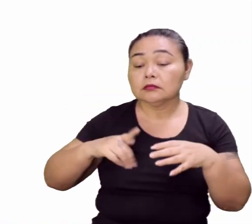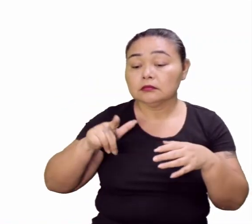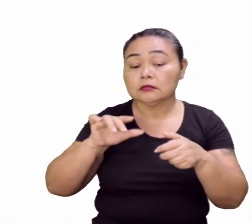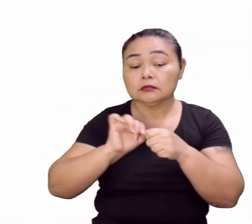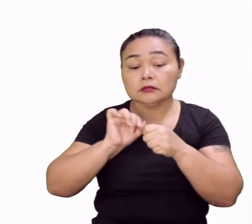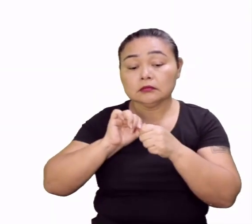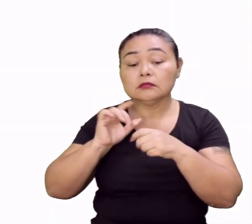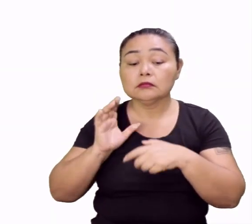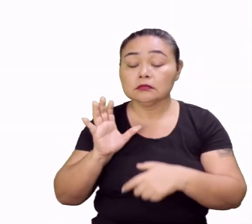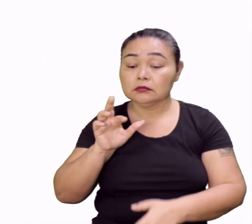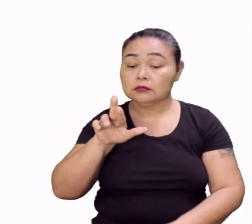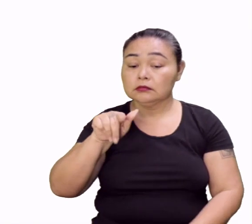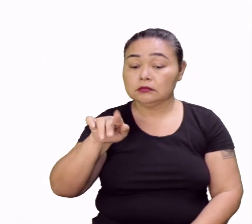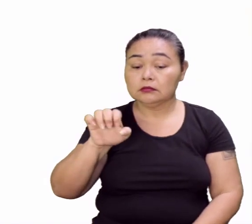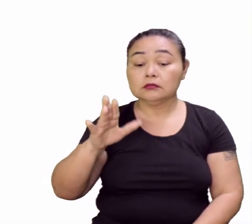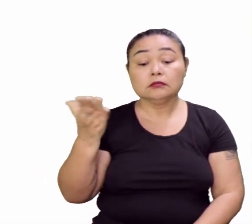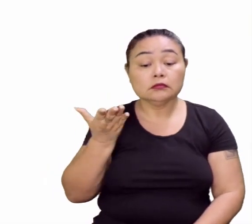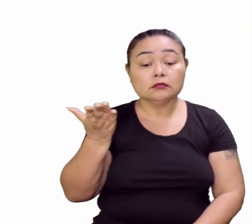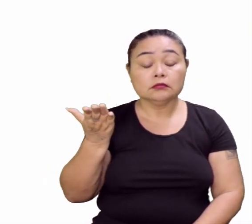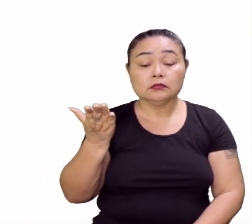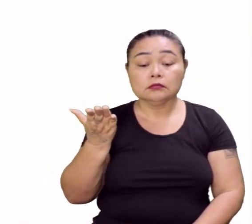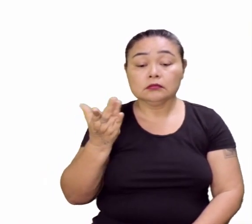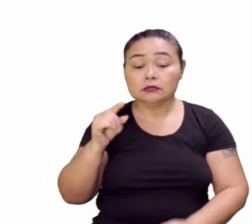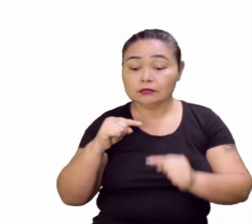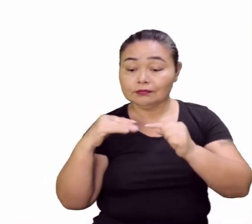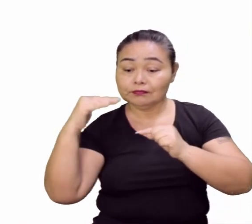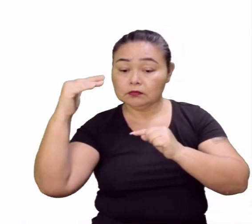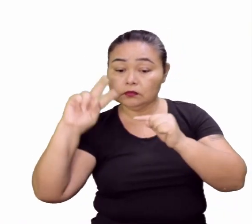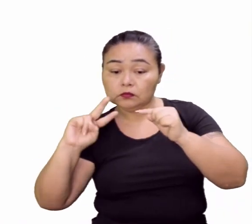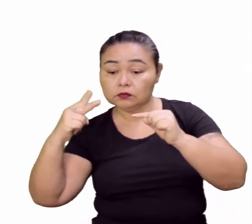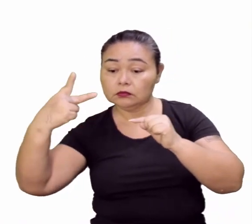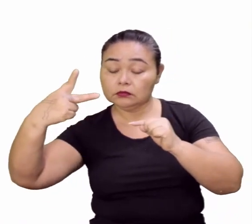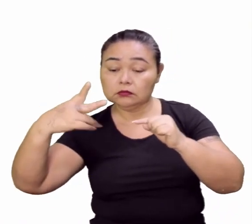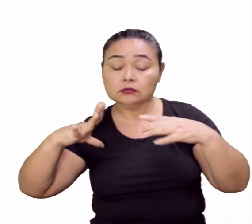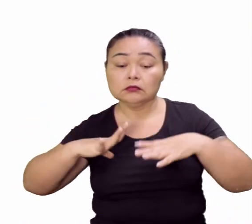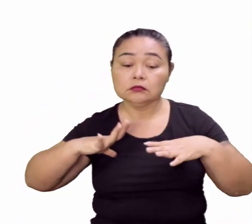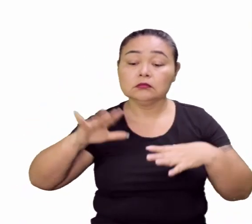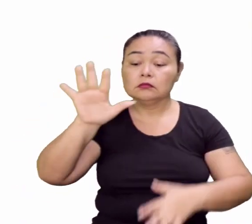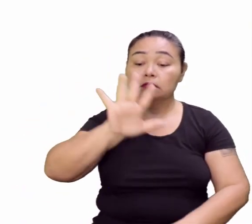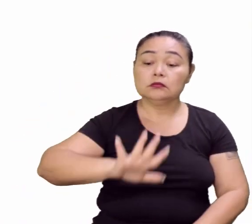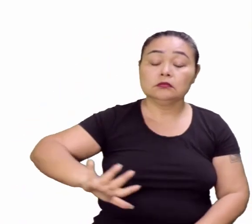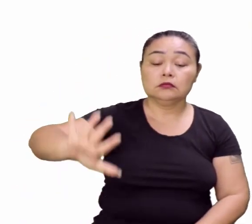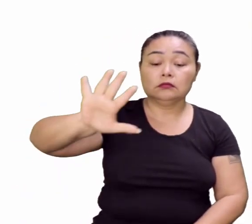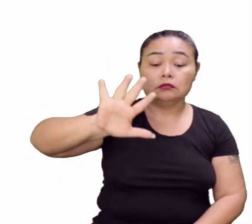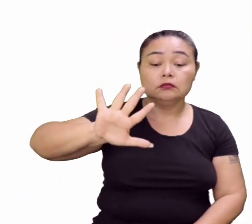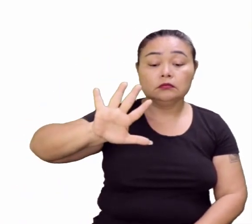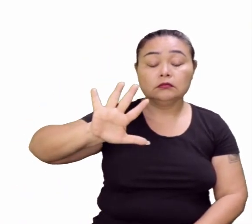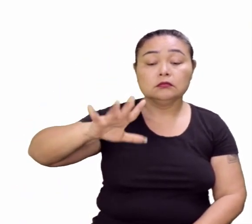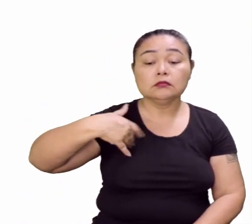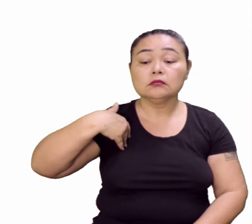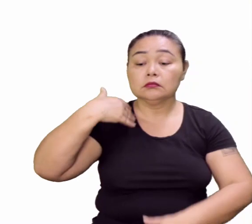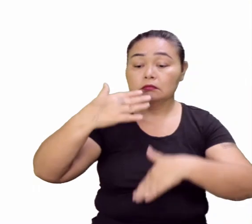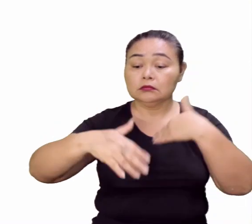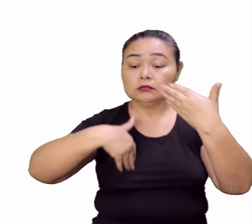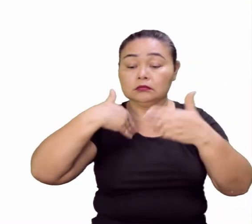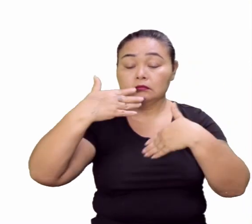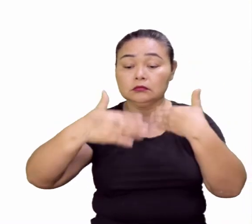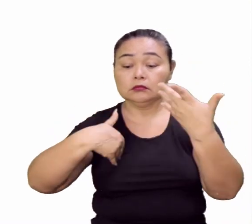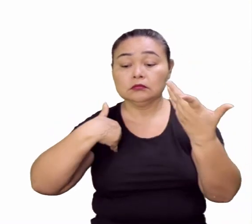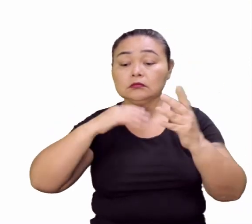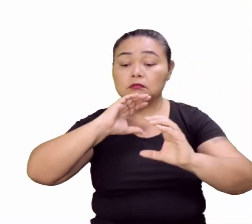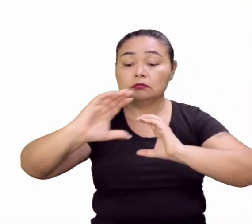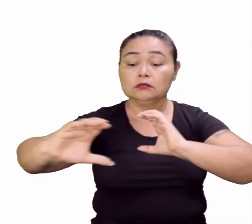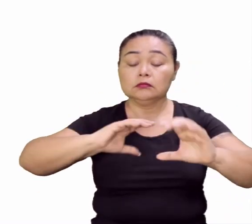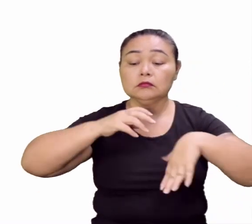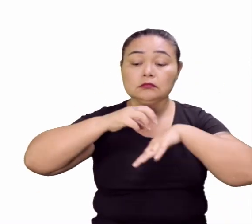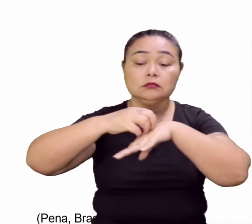centro regional. Ela já pode hoje ter essa relação direta com a metrópole nacional, por conta dessas evoluções da comunicação,